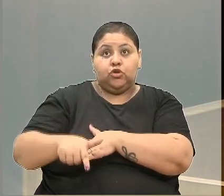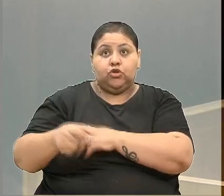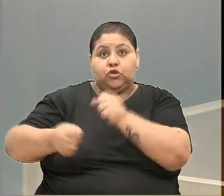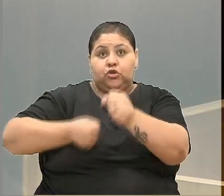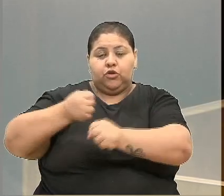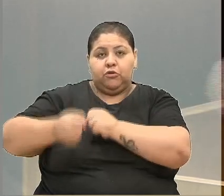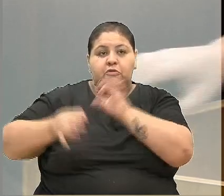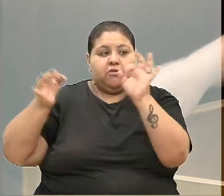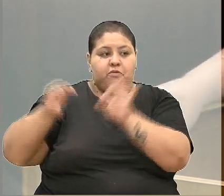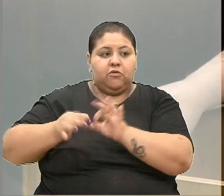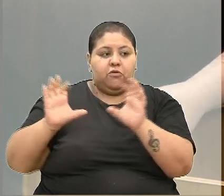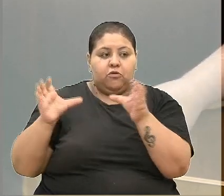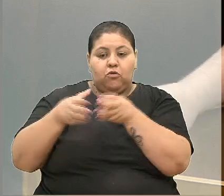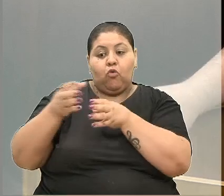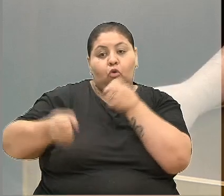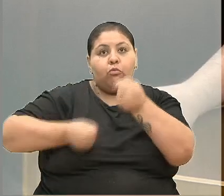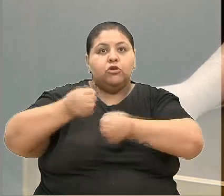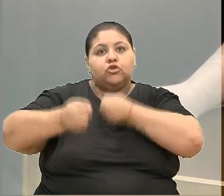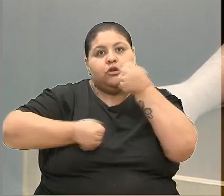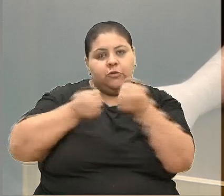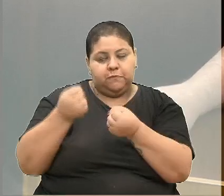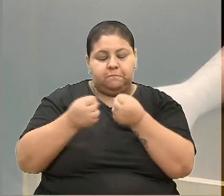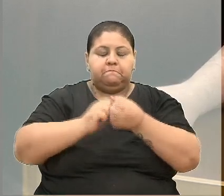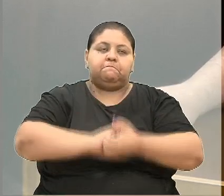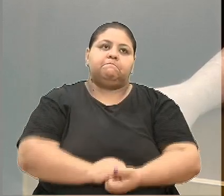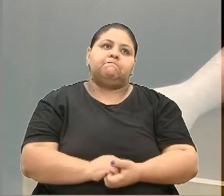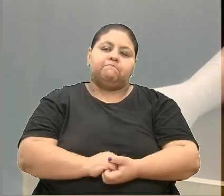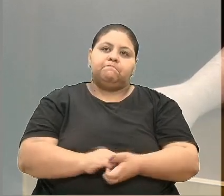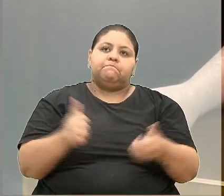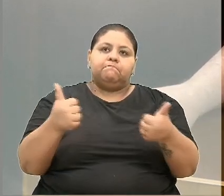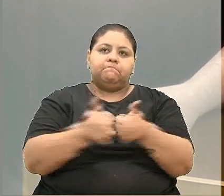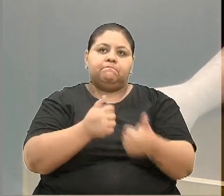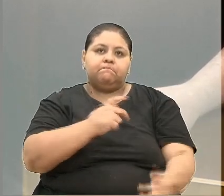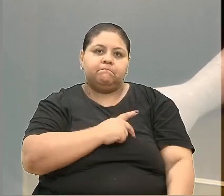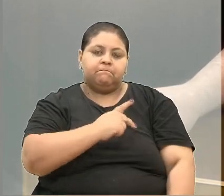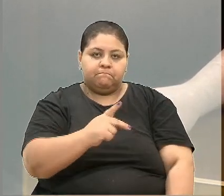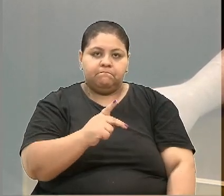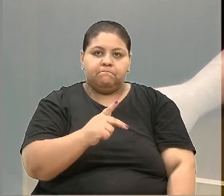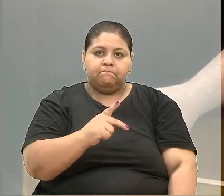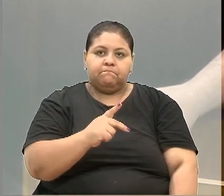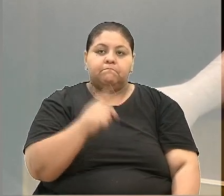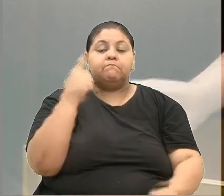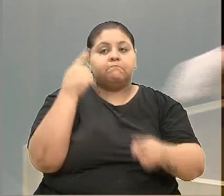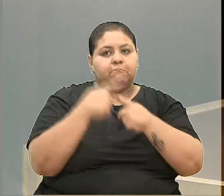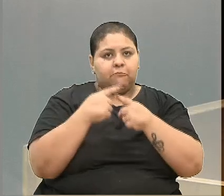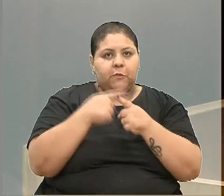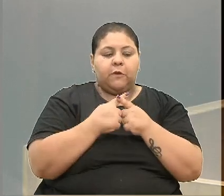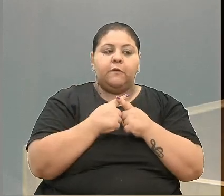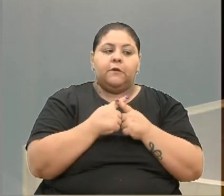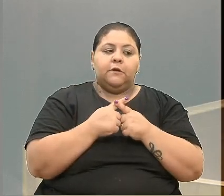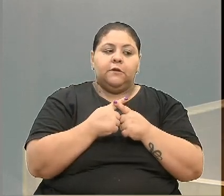E elogiar aqui o Clube de Corredores de Caxias do Sul, através do presidente Winston, porque realmente,